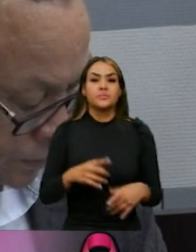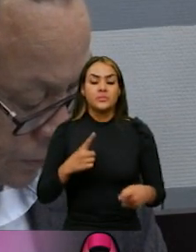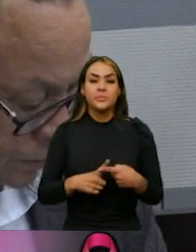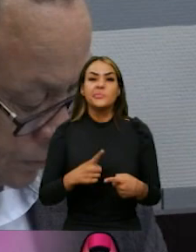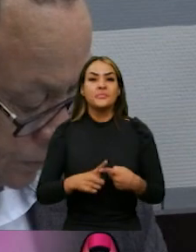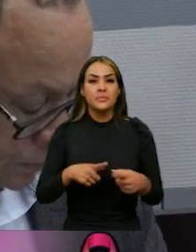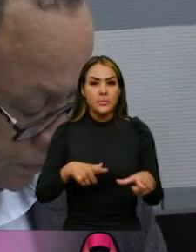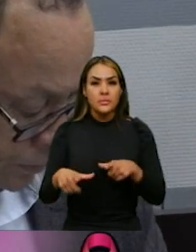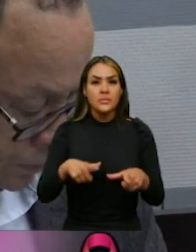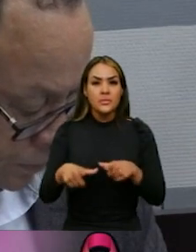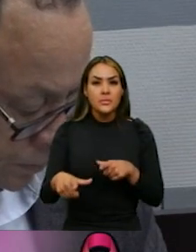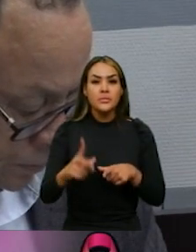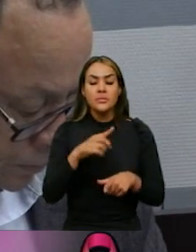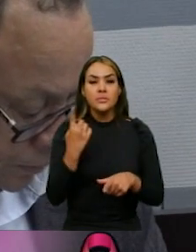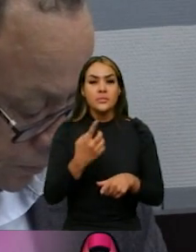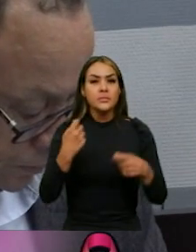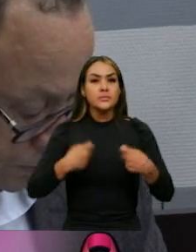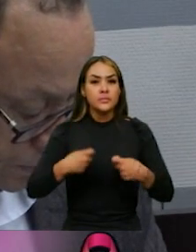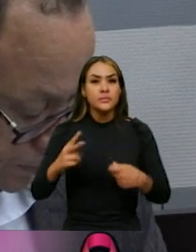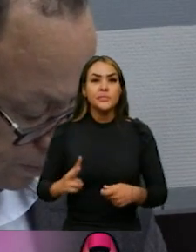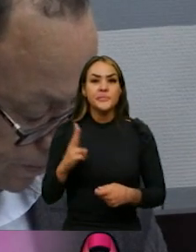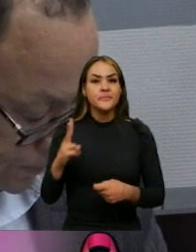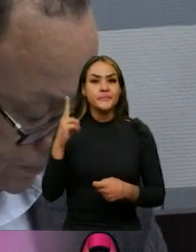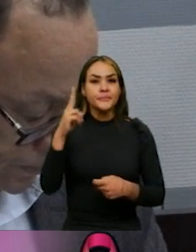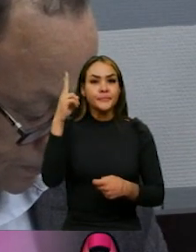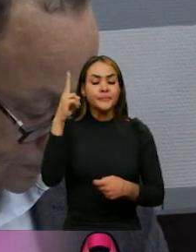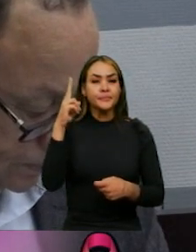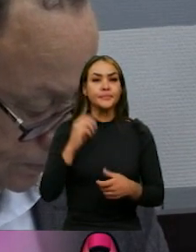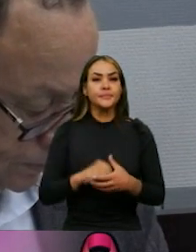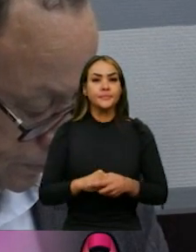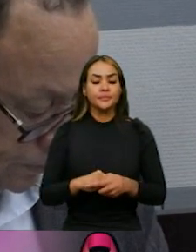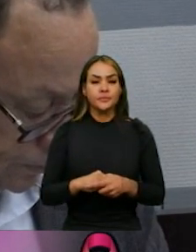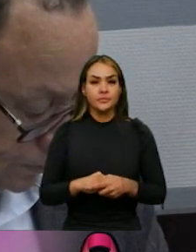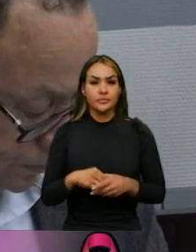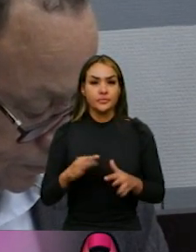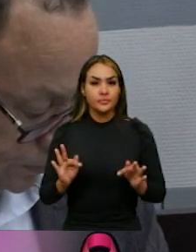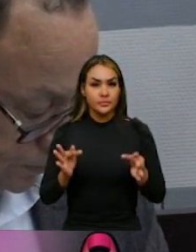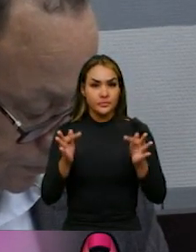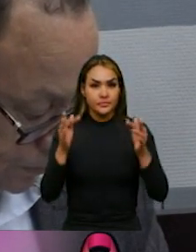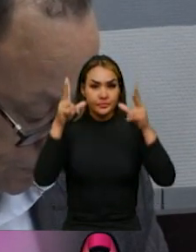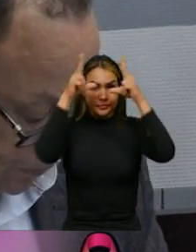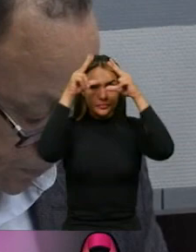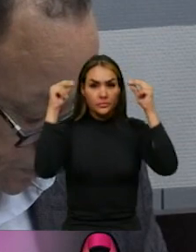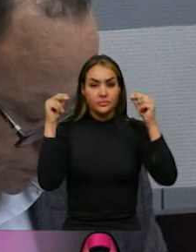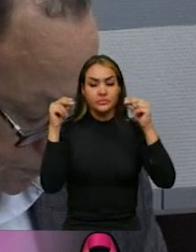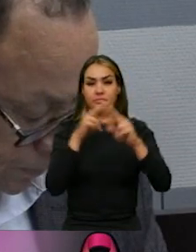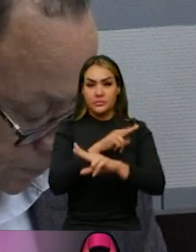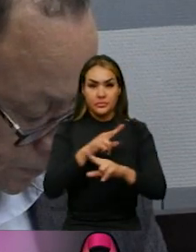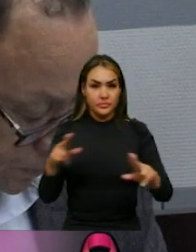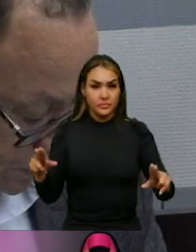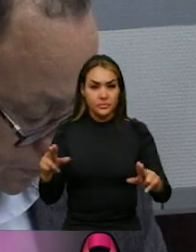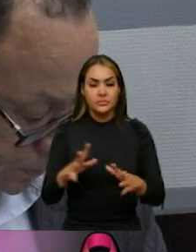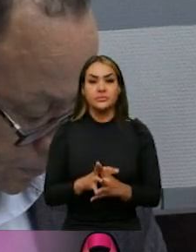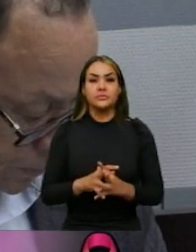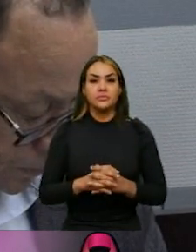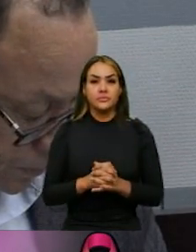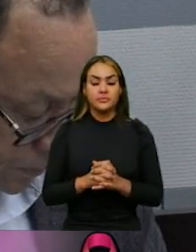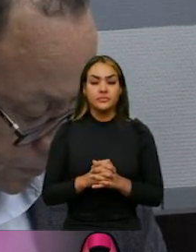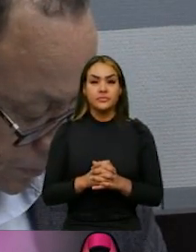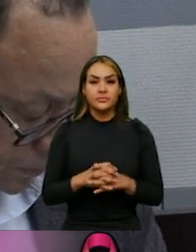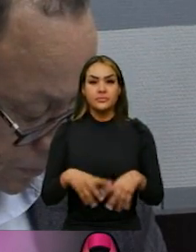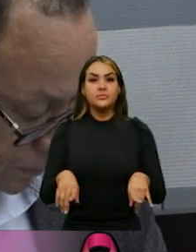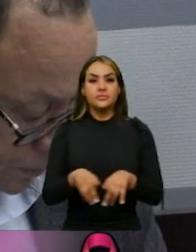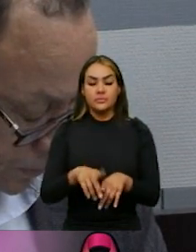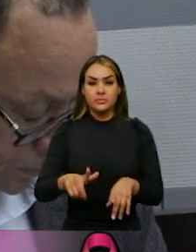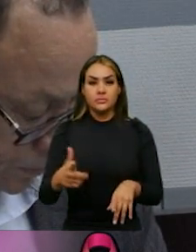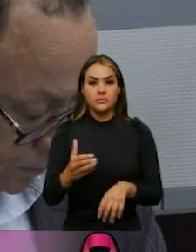trabalho e nós precisamos valorizar não só esses profissionais como técnico de enfermagem, enfermeiro, auxiliar de enfermagem, mas também outros